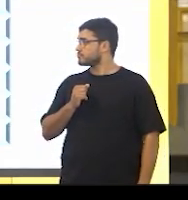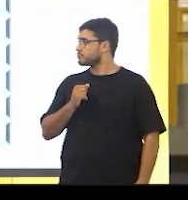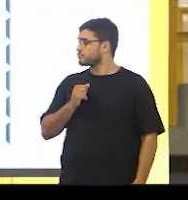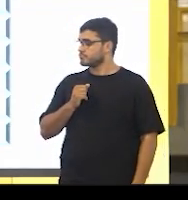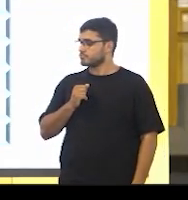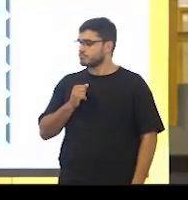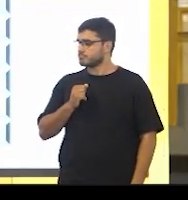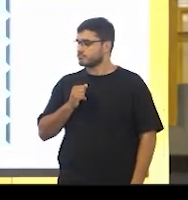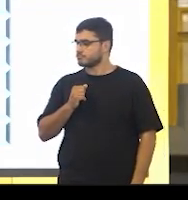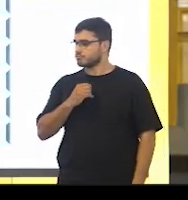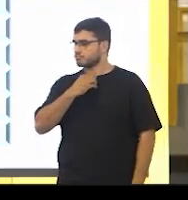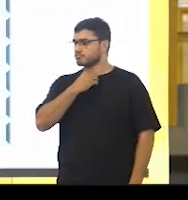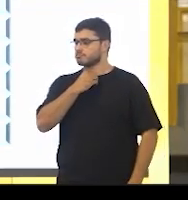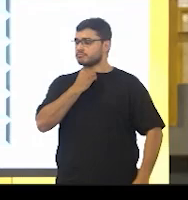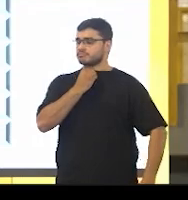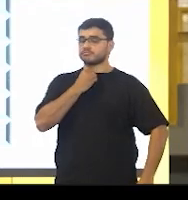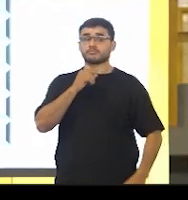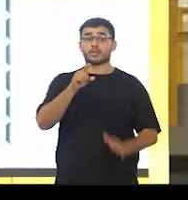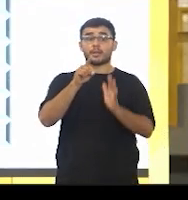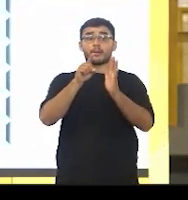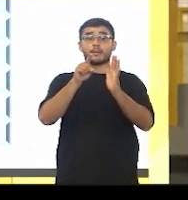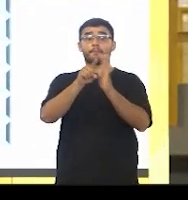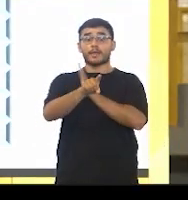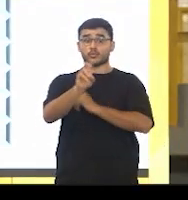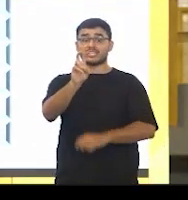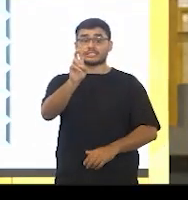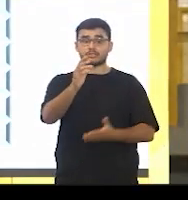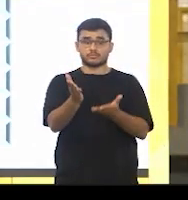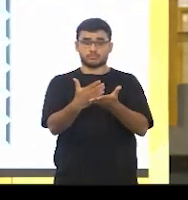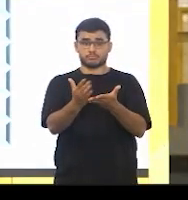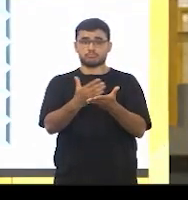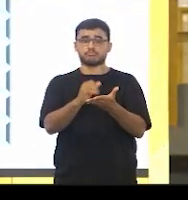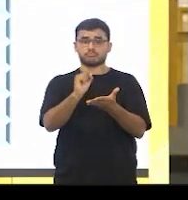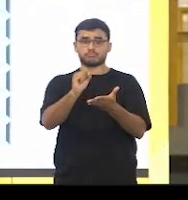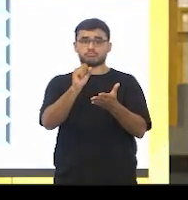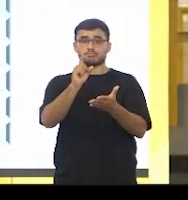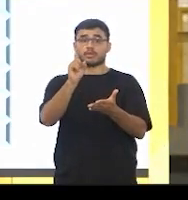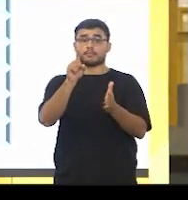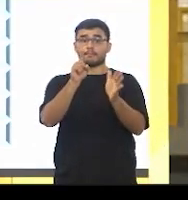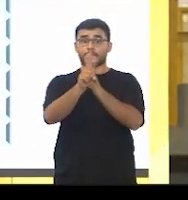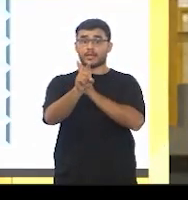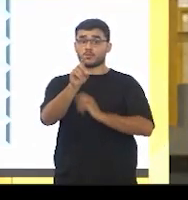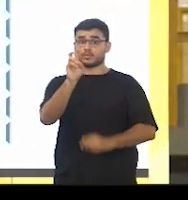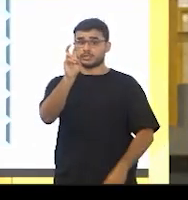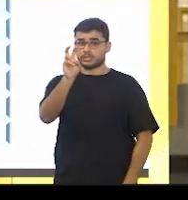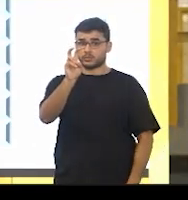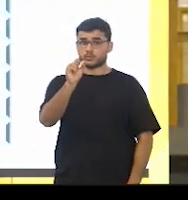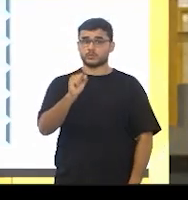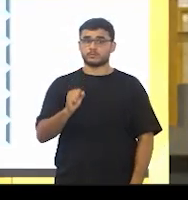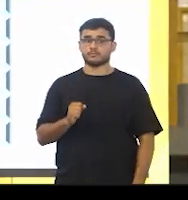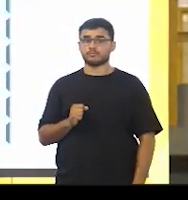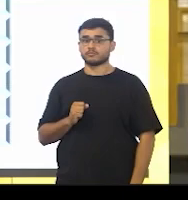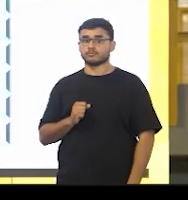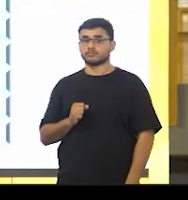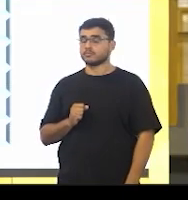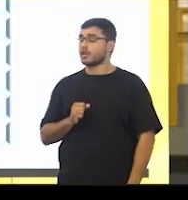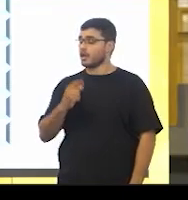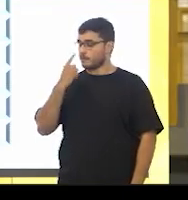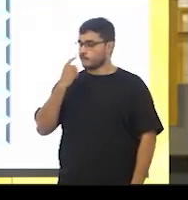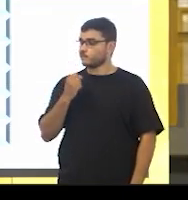certo? Ela é da habilidade 8, e eu quero que vocês prestem, mas é muita atenção essa habilidade